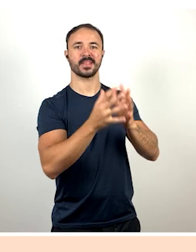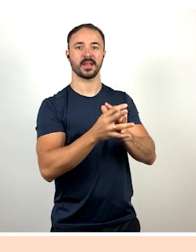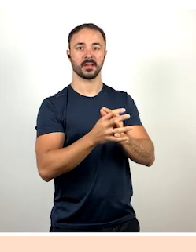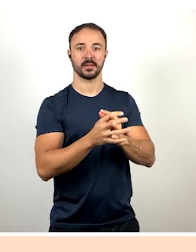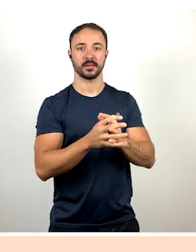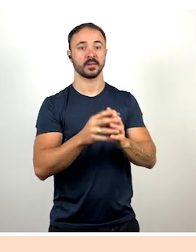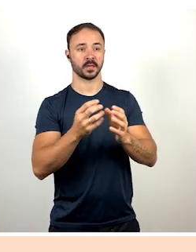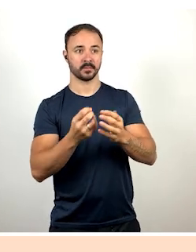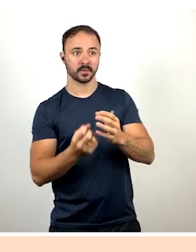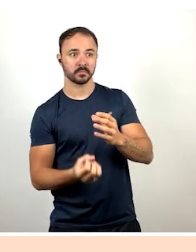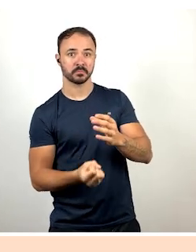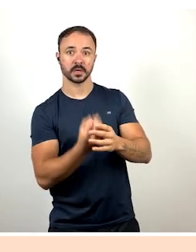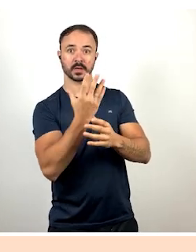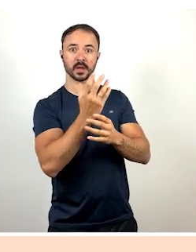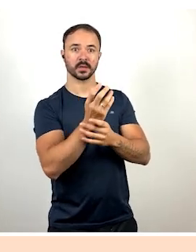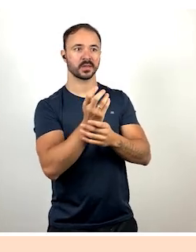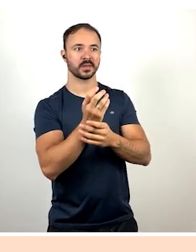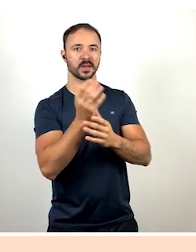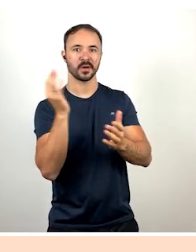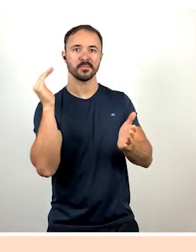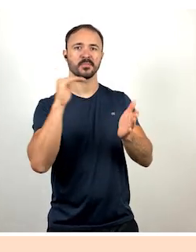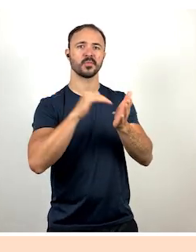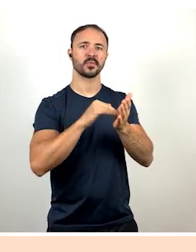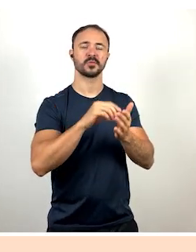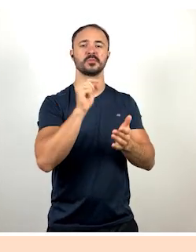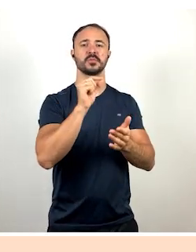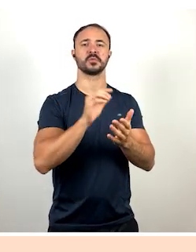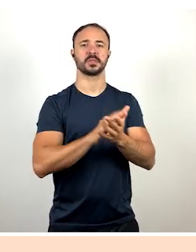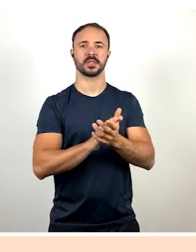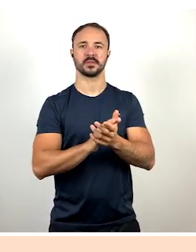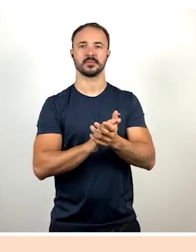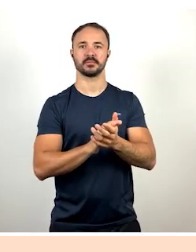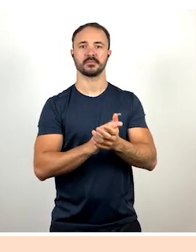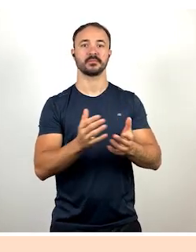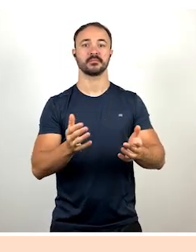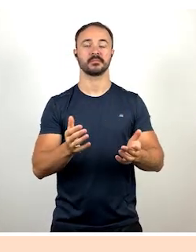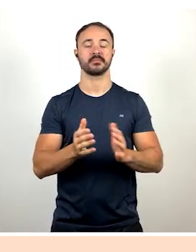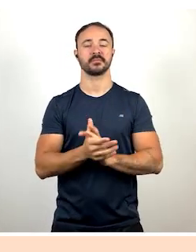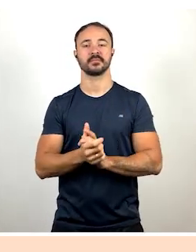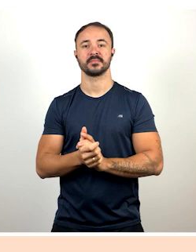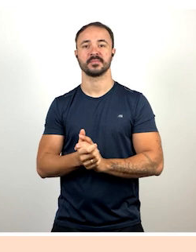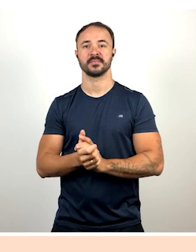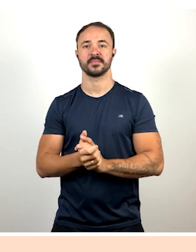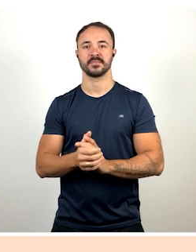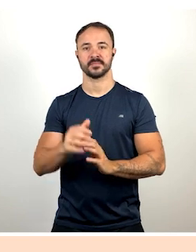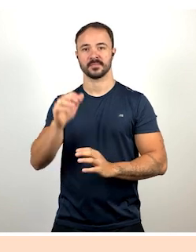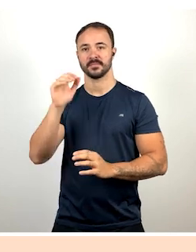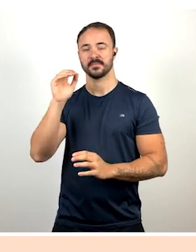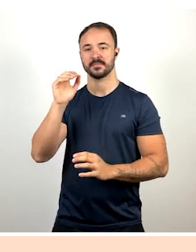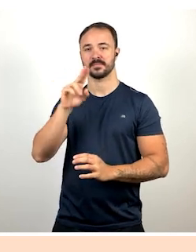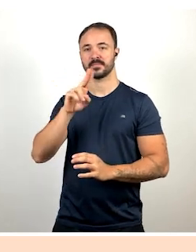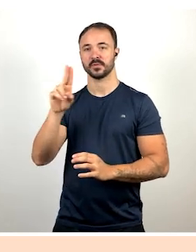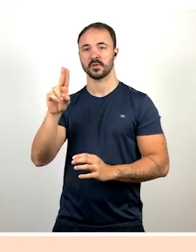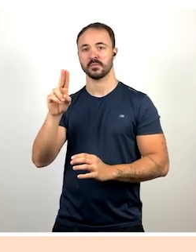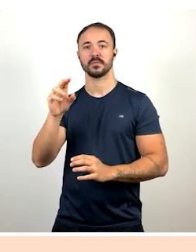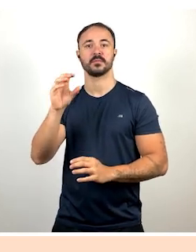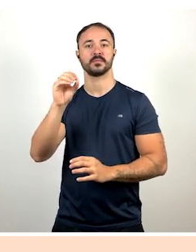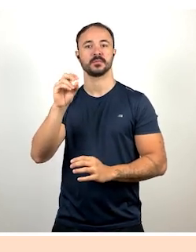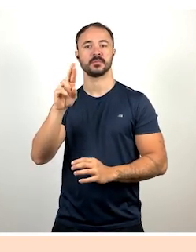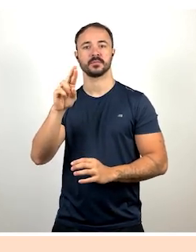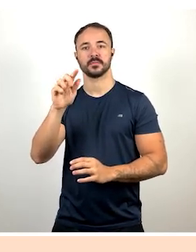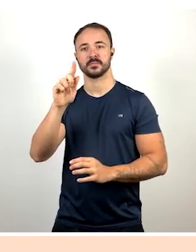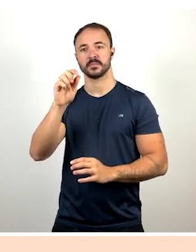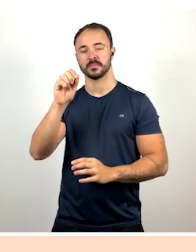tecidos, formando os órgãos, que formam os sistemas, e, por fim, o conjunto de sistemas forma